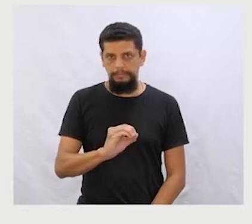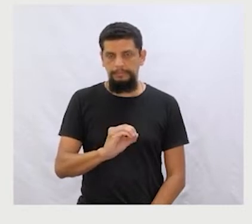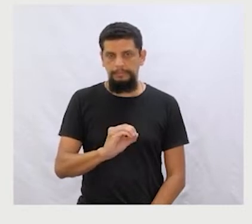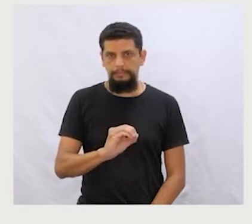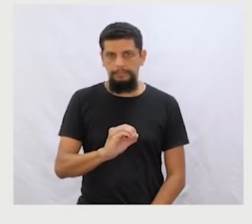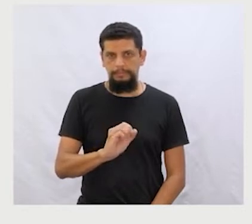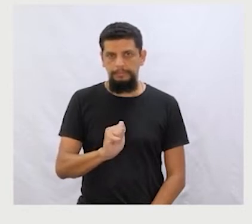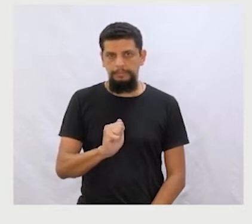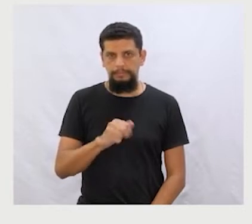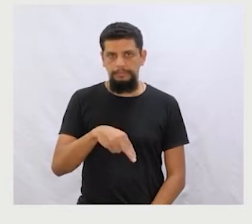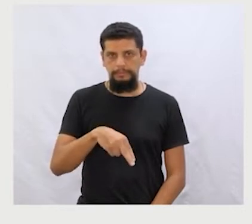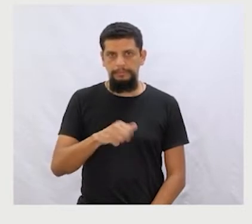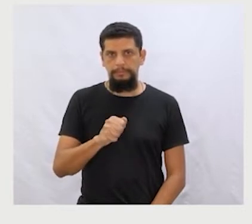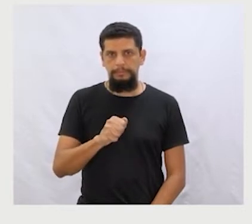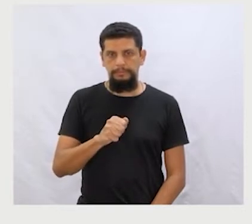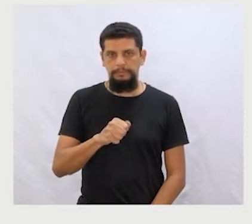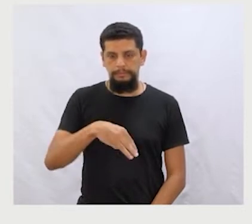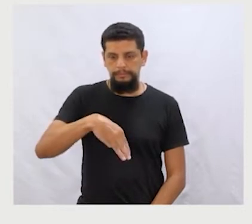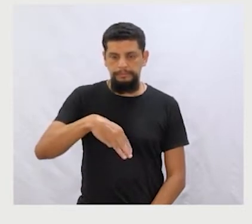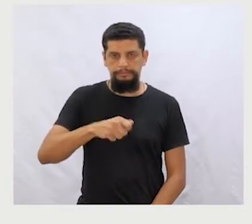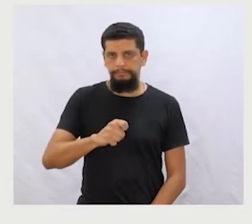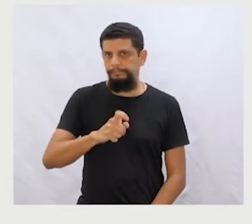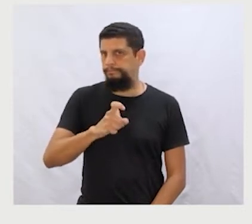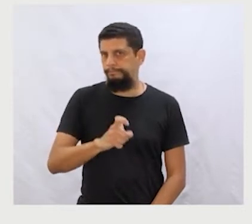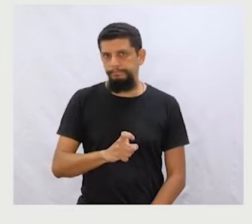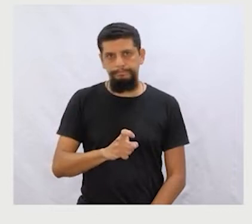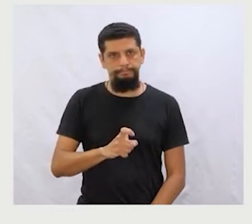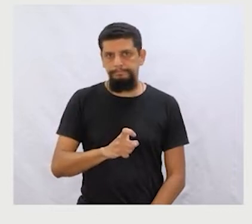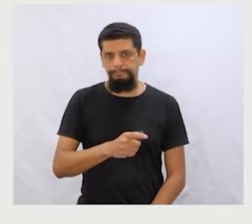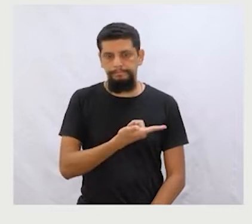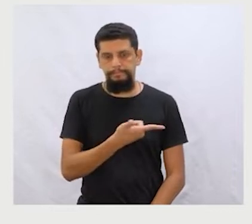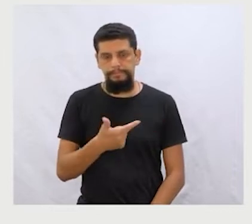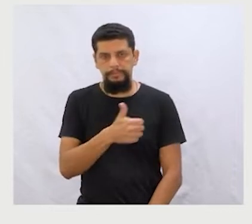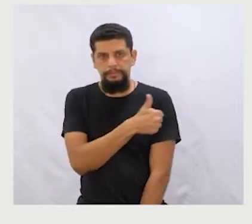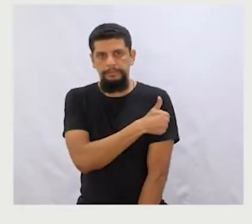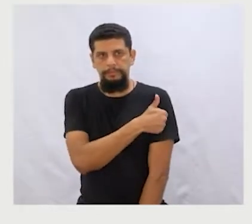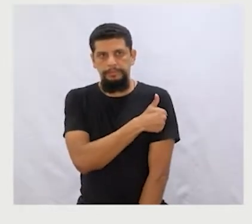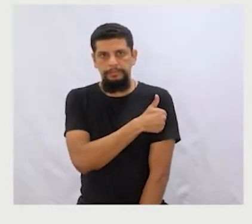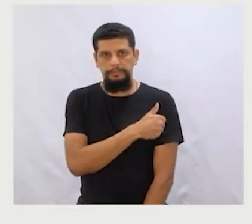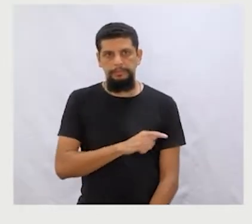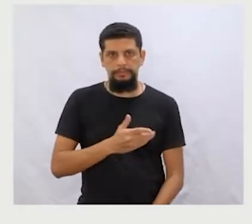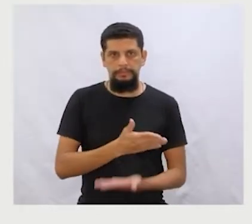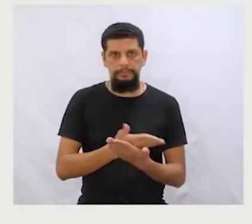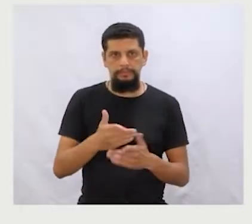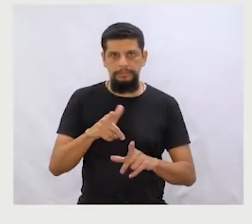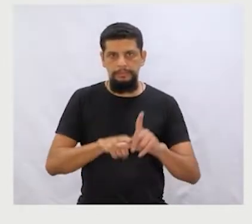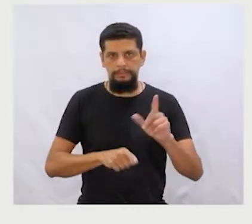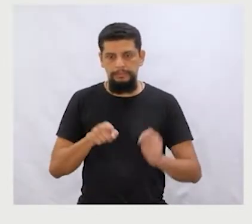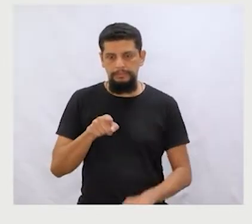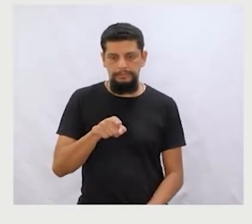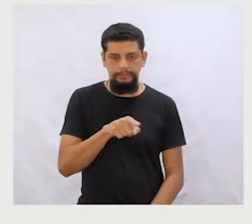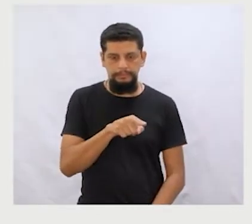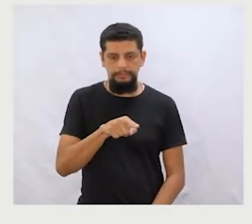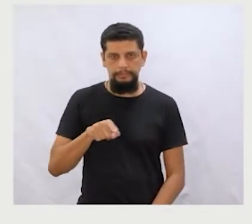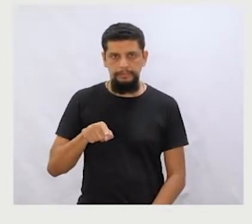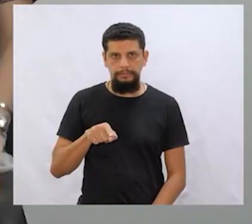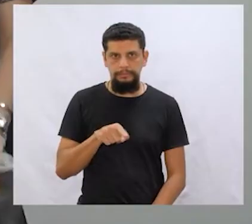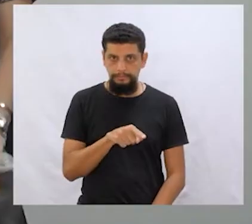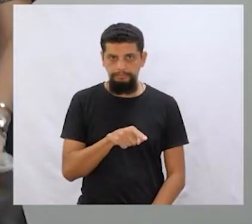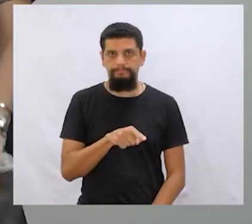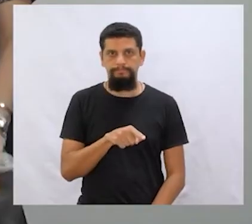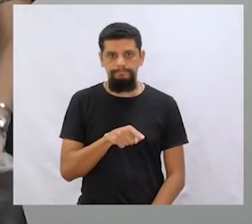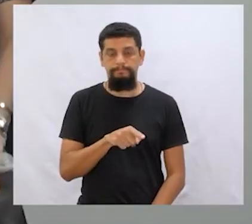Caio, Ana e Max. Não temos nenhum colega que começa com a letra